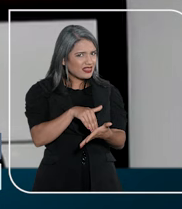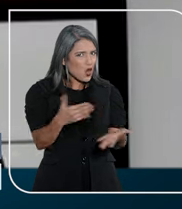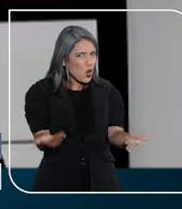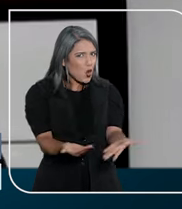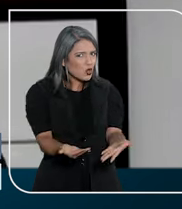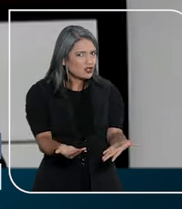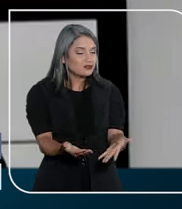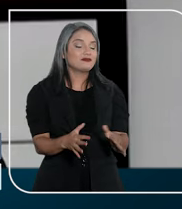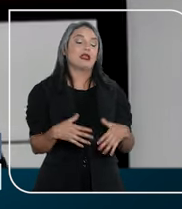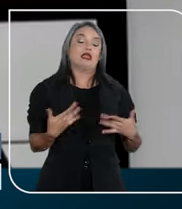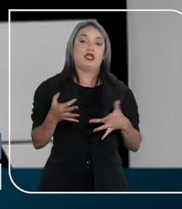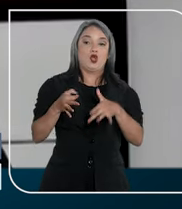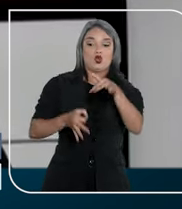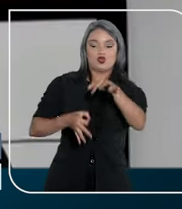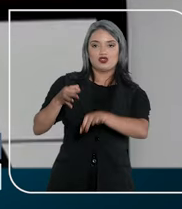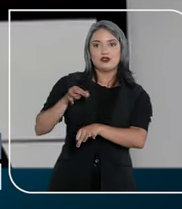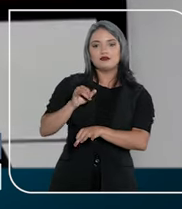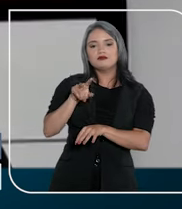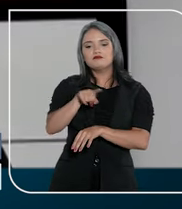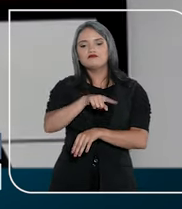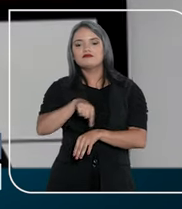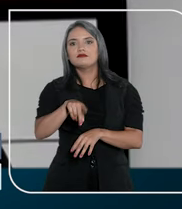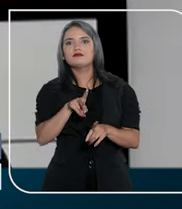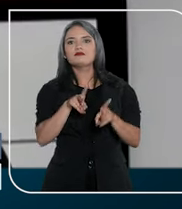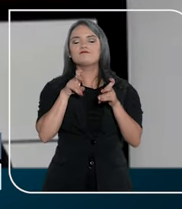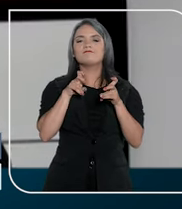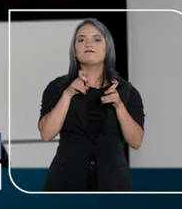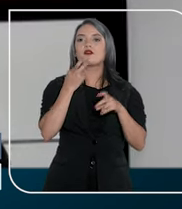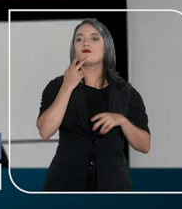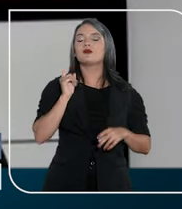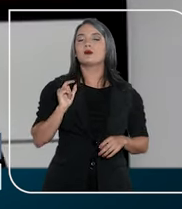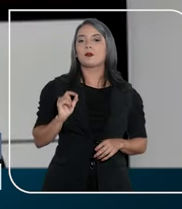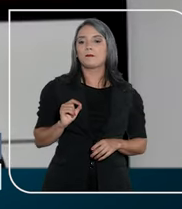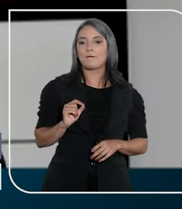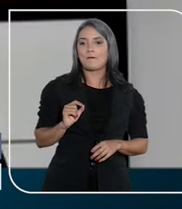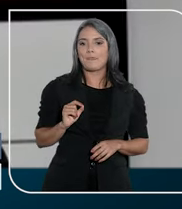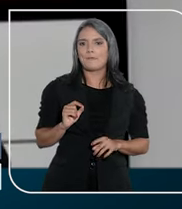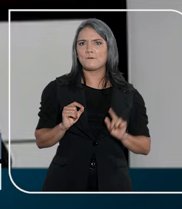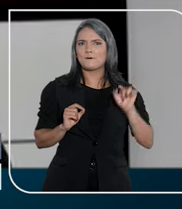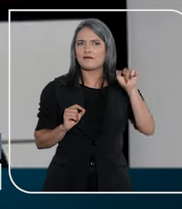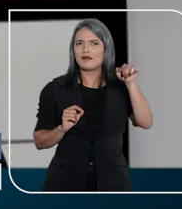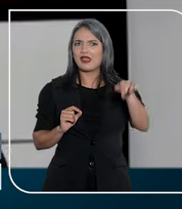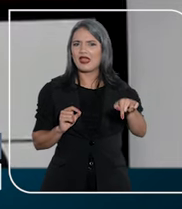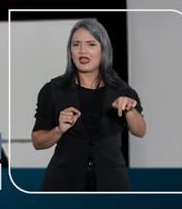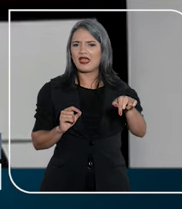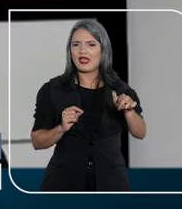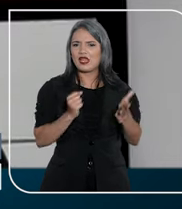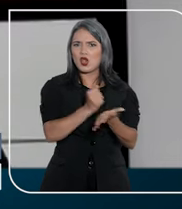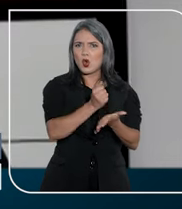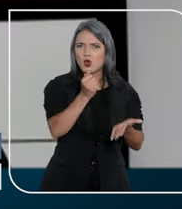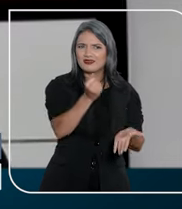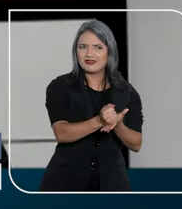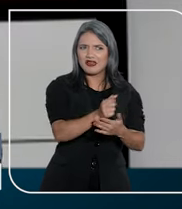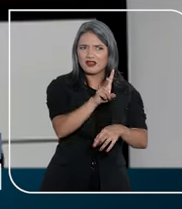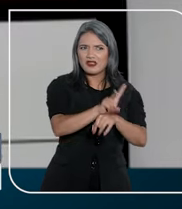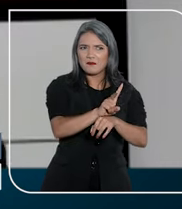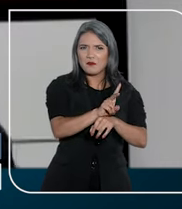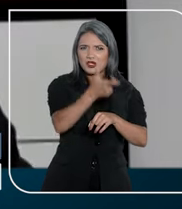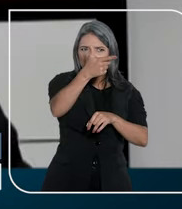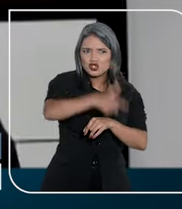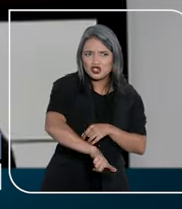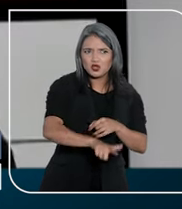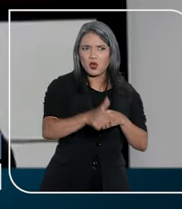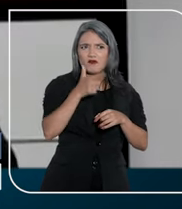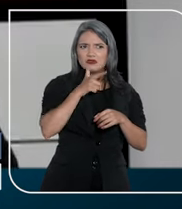quando enfrenta um caso desse, ele nos diz o seguinte: por que é que essa pessoa teve o contrato renovado? Ah, porque eu